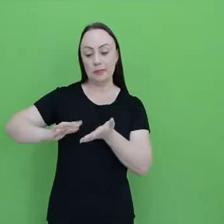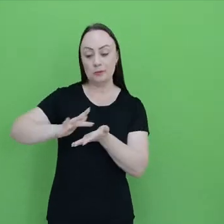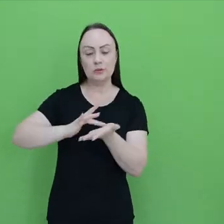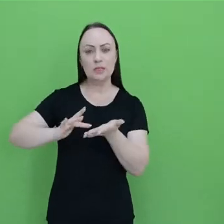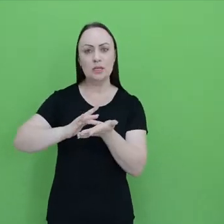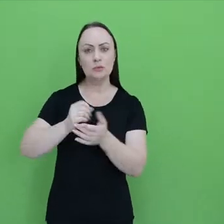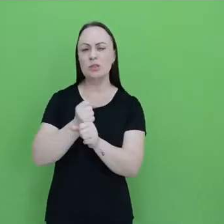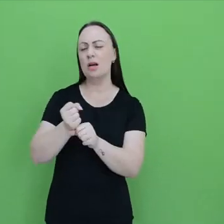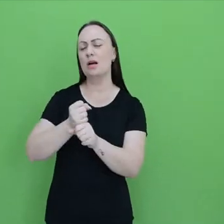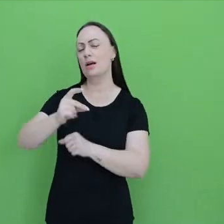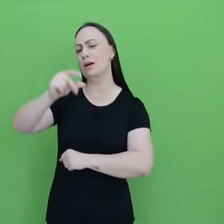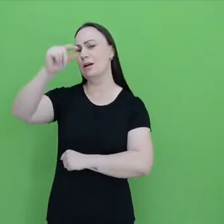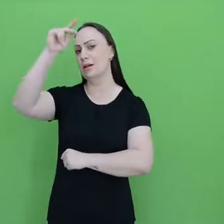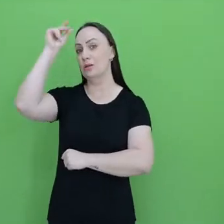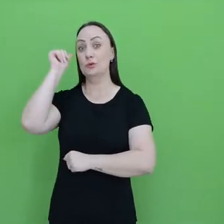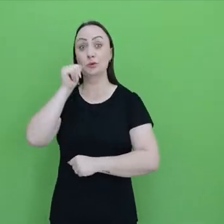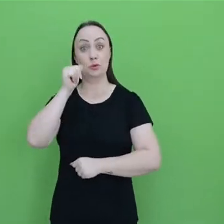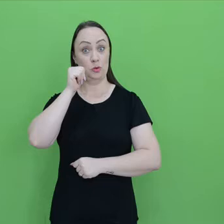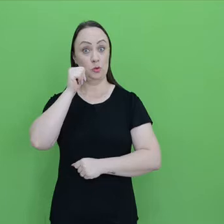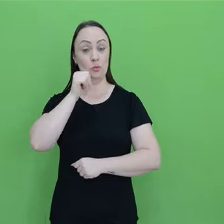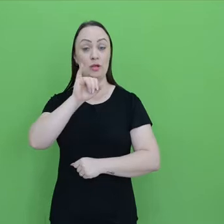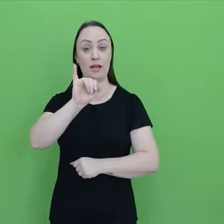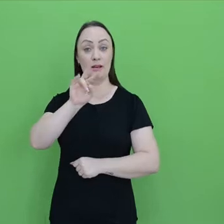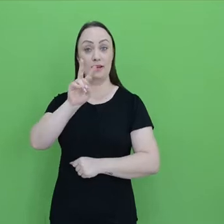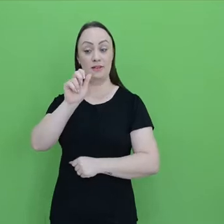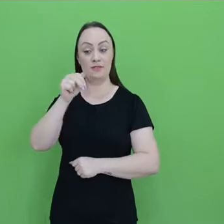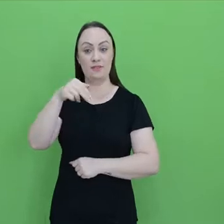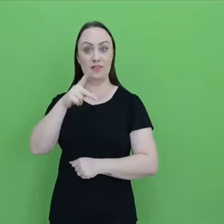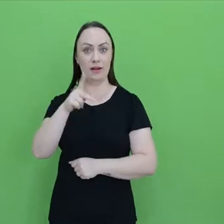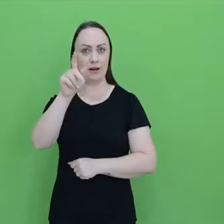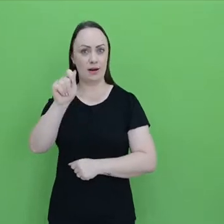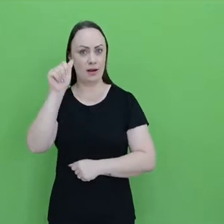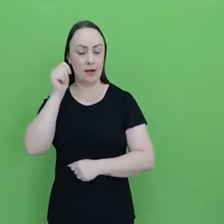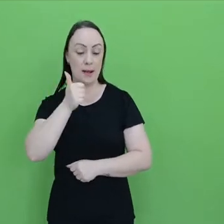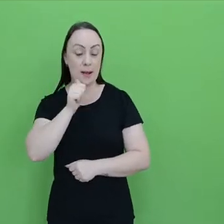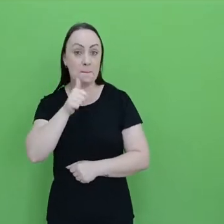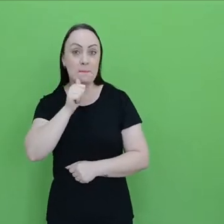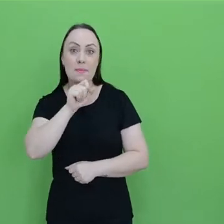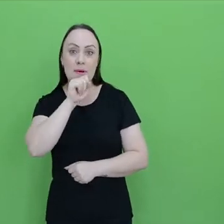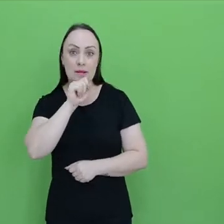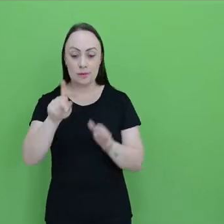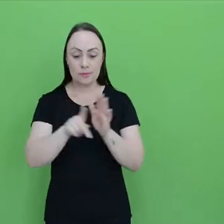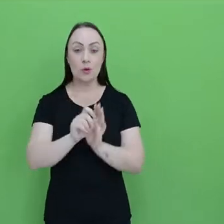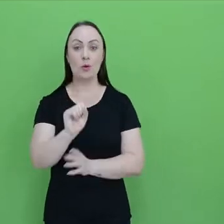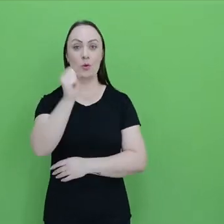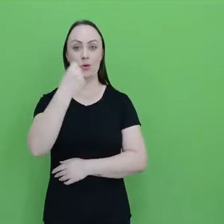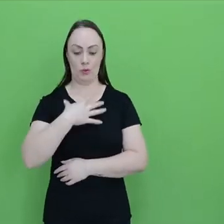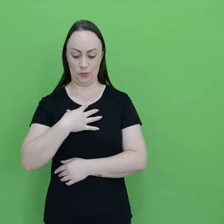há muitos e muitos anos, viveu uma mulher chamada Ivanka, que era mãe de 8